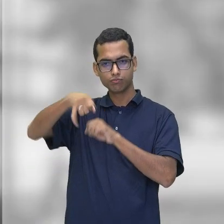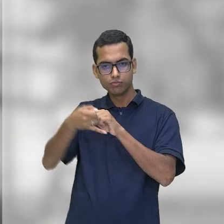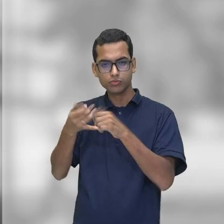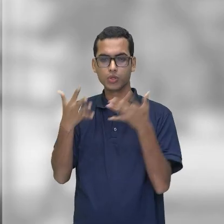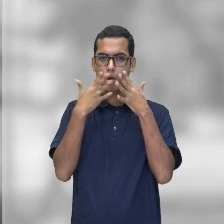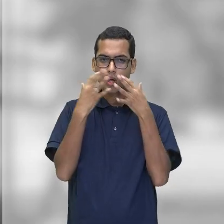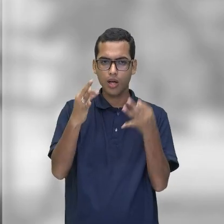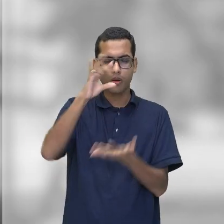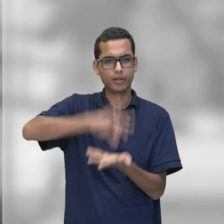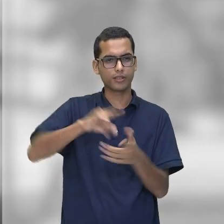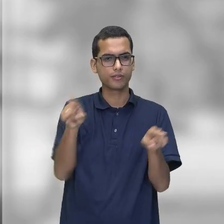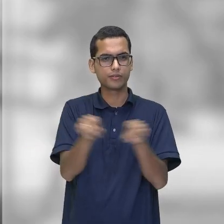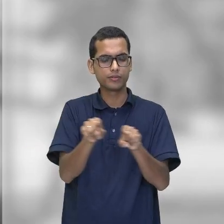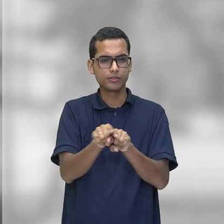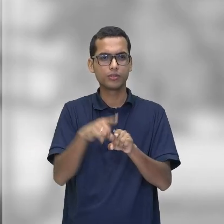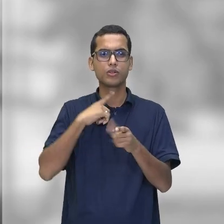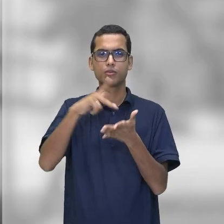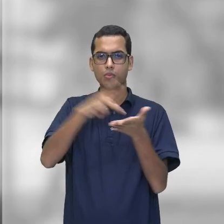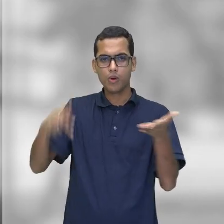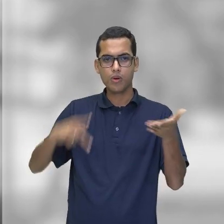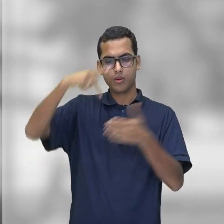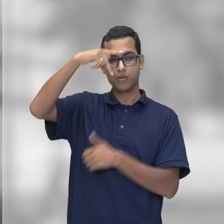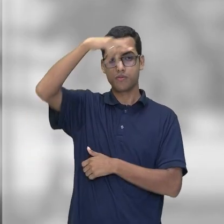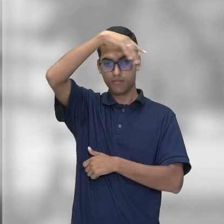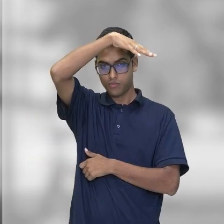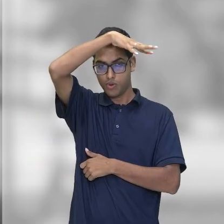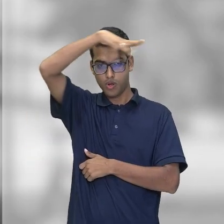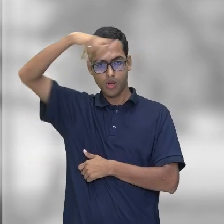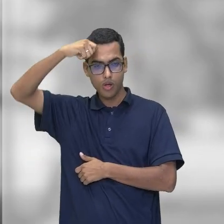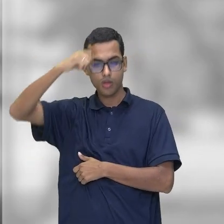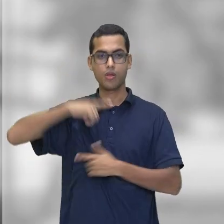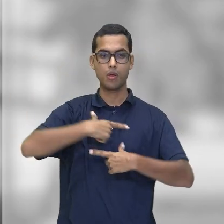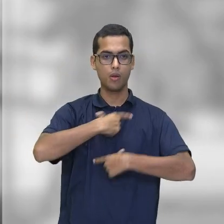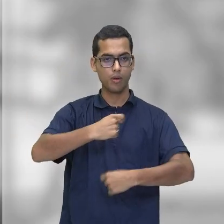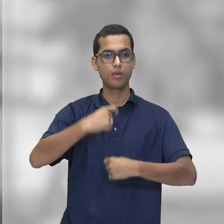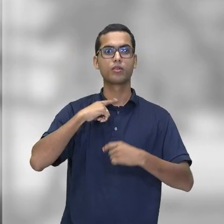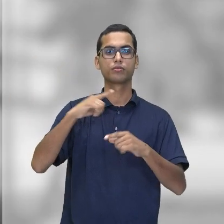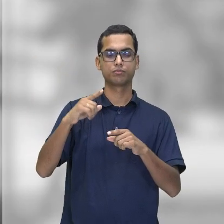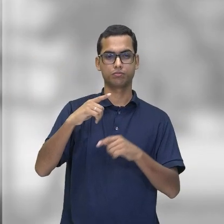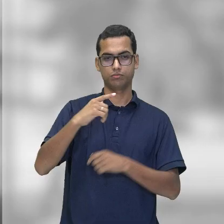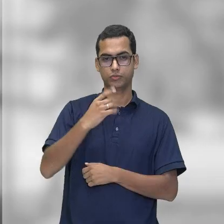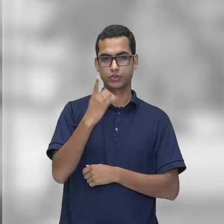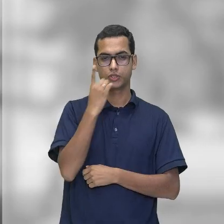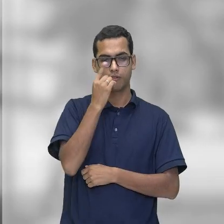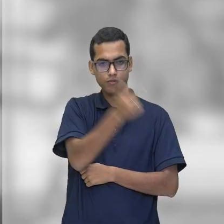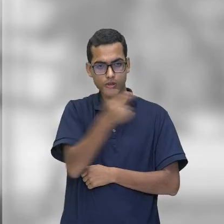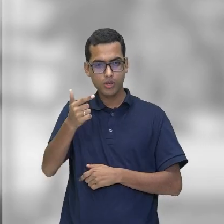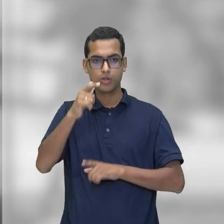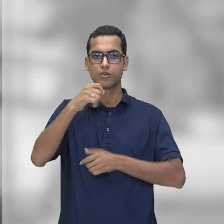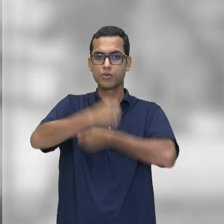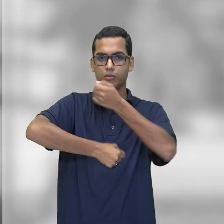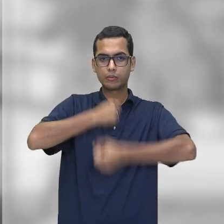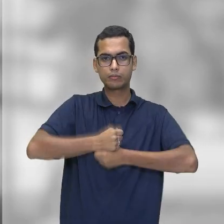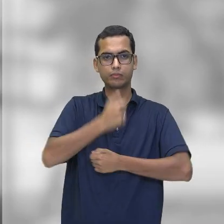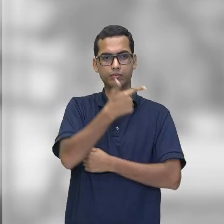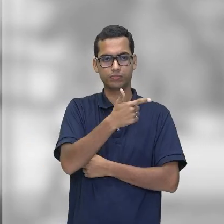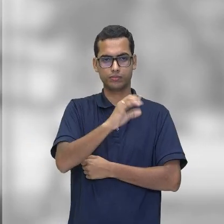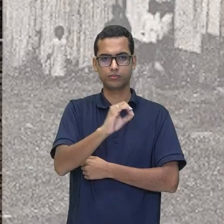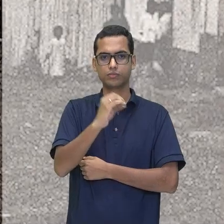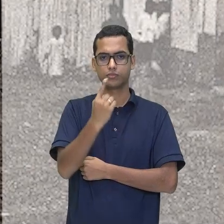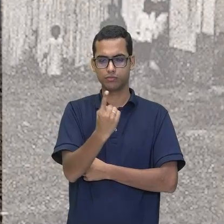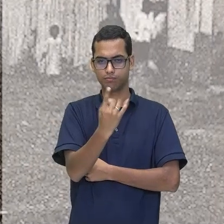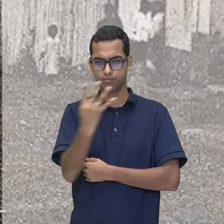Poeminha para Manaus, agosto 22, 2014. História da cidade de